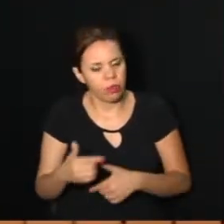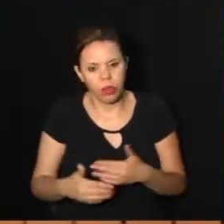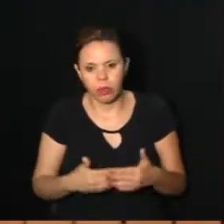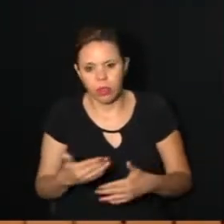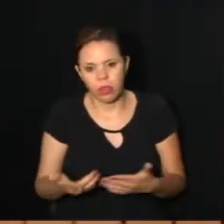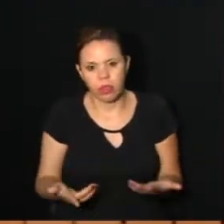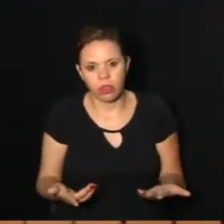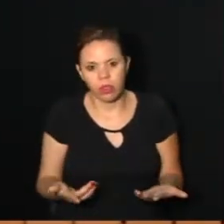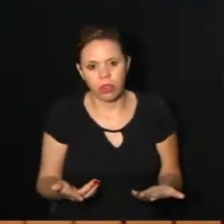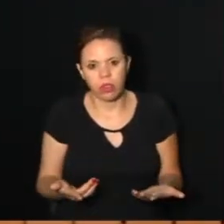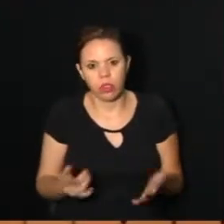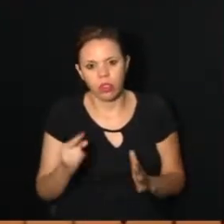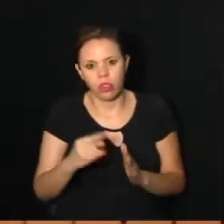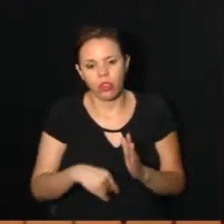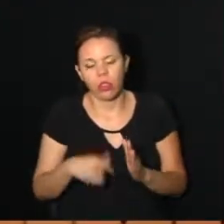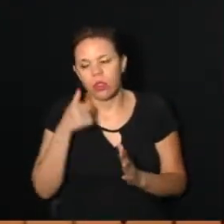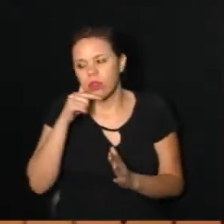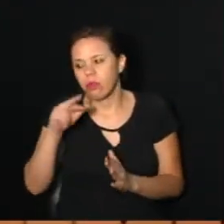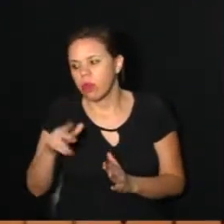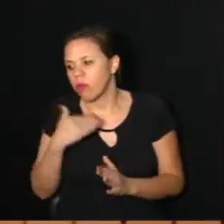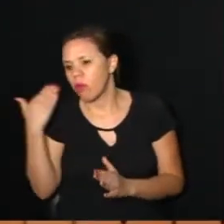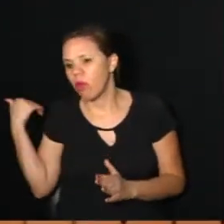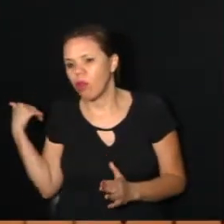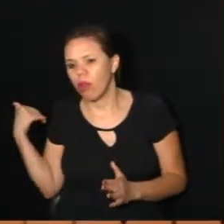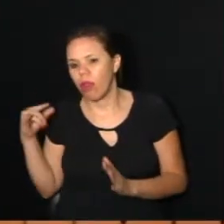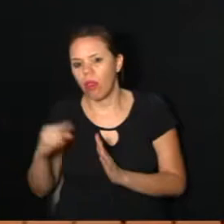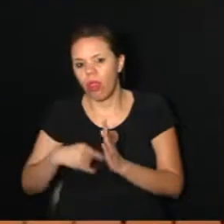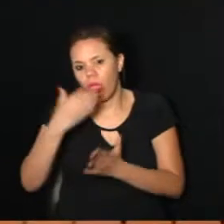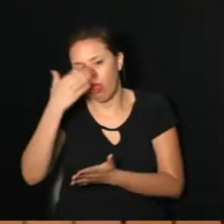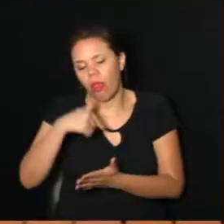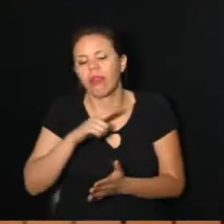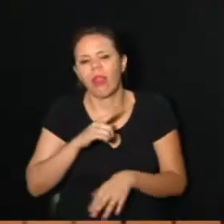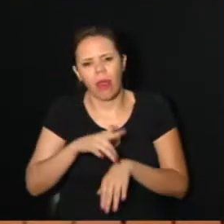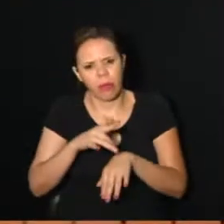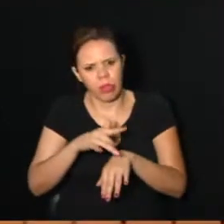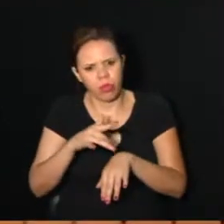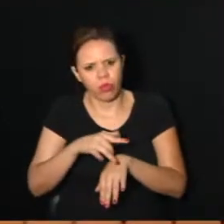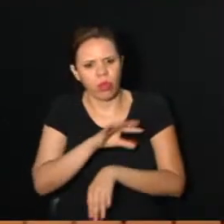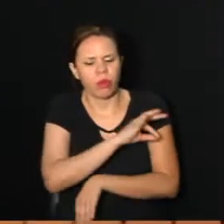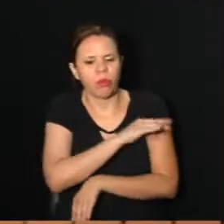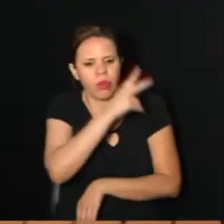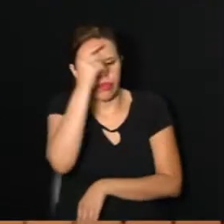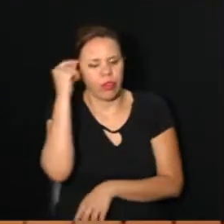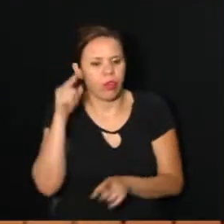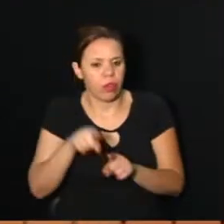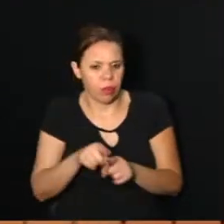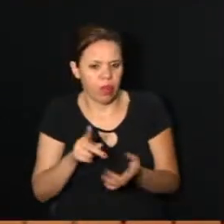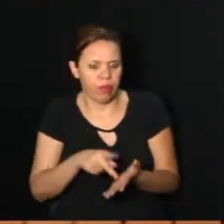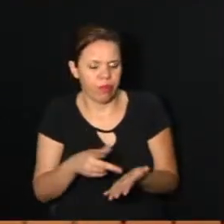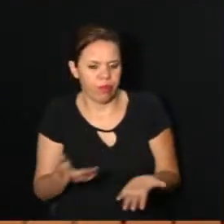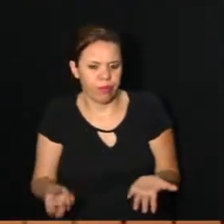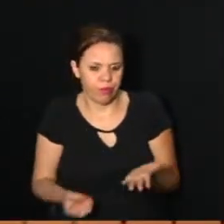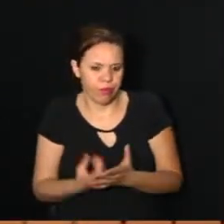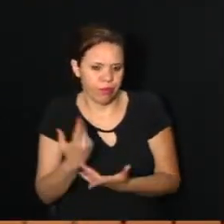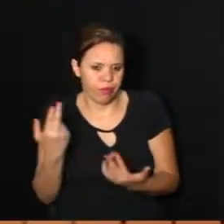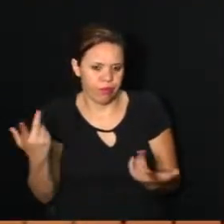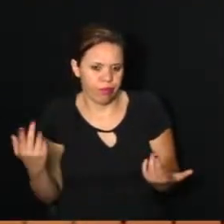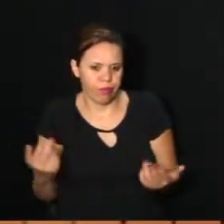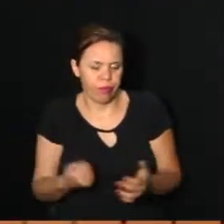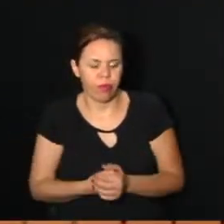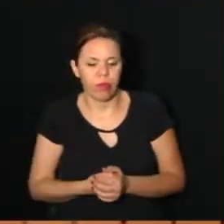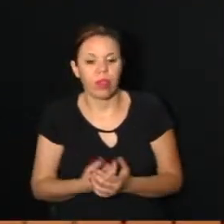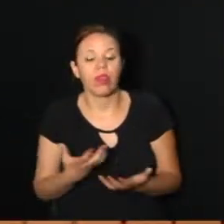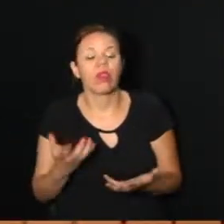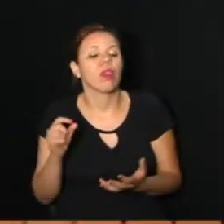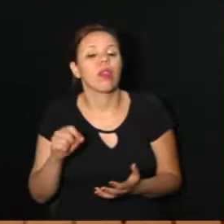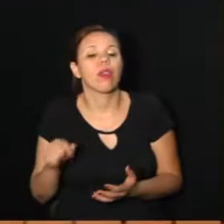procedimento de inventário da sua máquina, é o fim do mundo. E nós temos absurdos na prefeitura também, vocês não tenham dúvida, né? Então, o que se quer